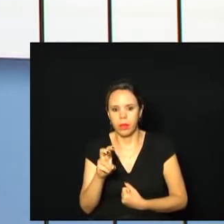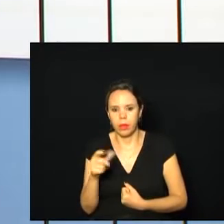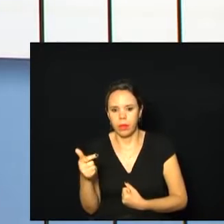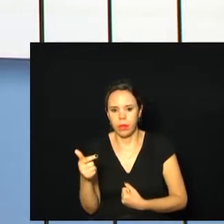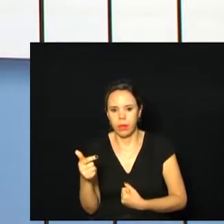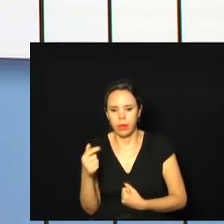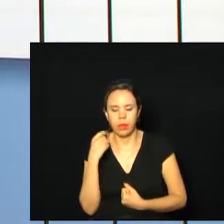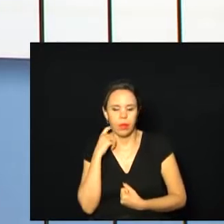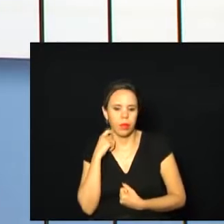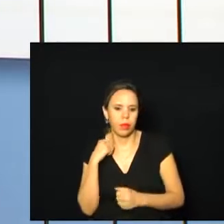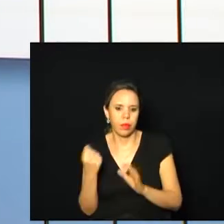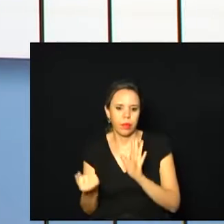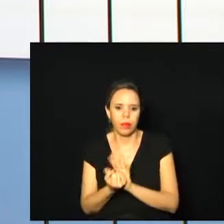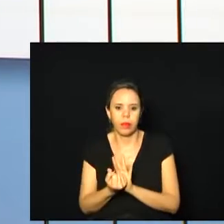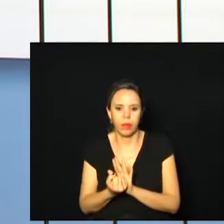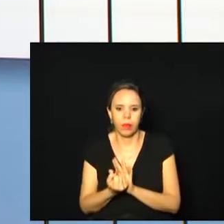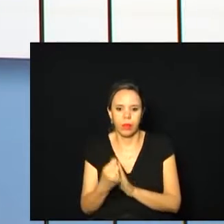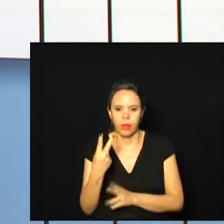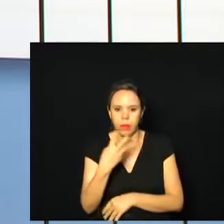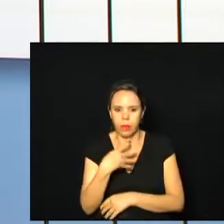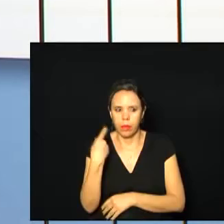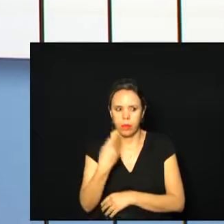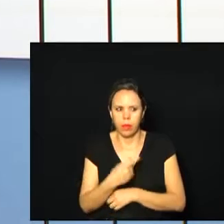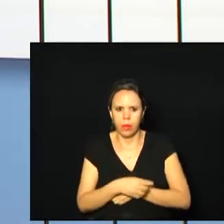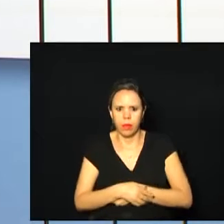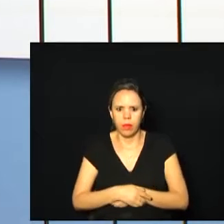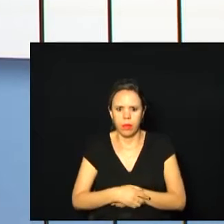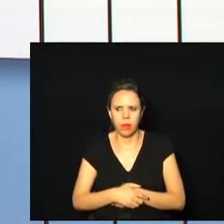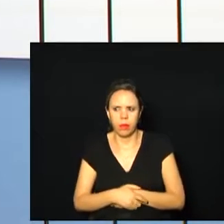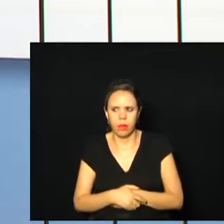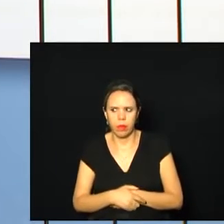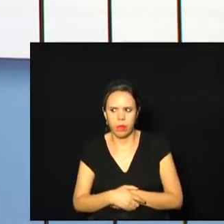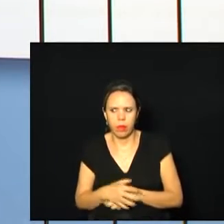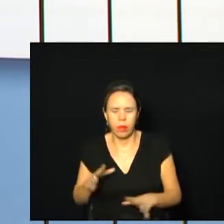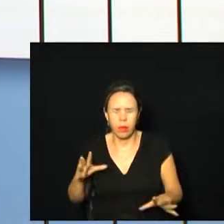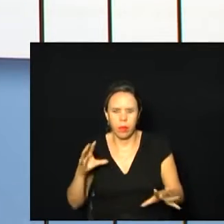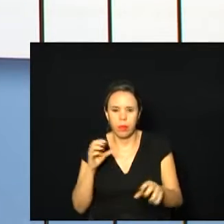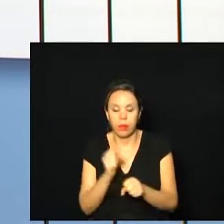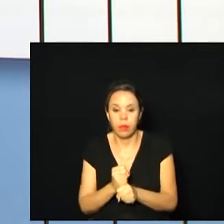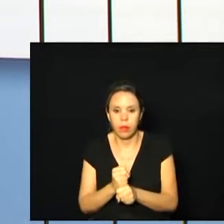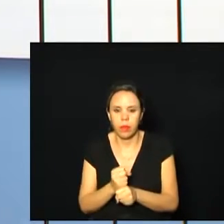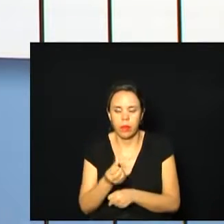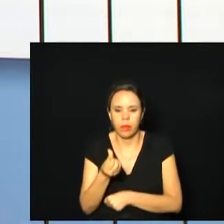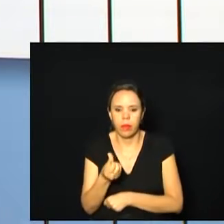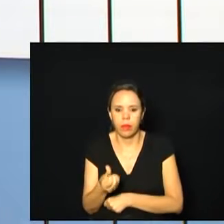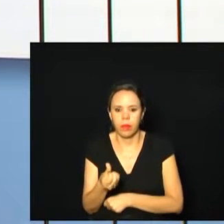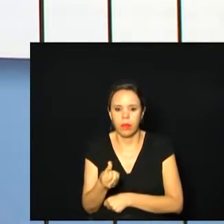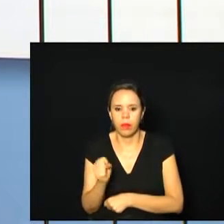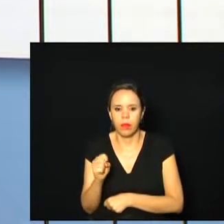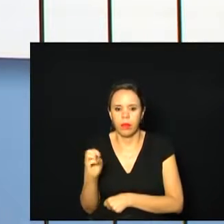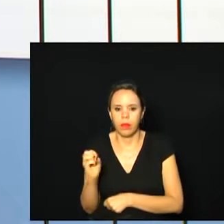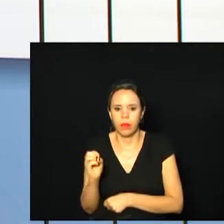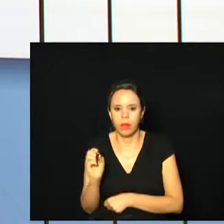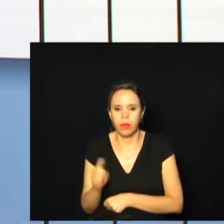13.352 casos registrados nas últimas 24 horas. E somamos